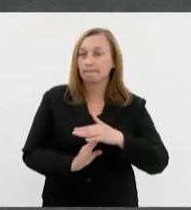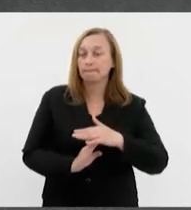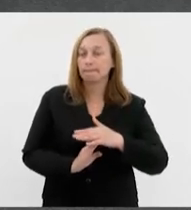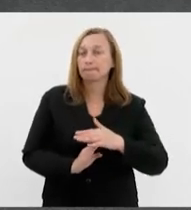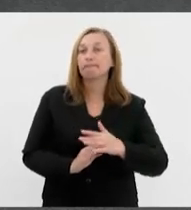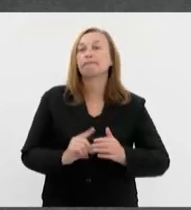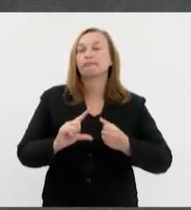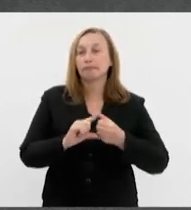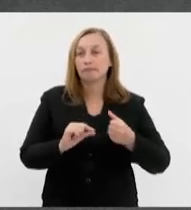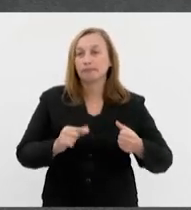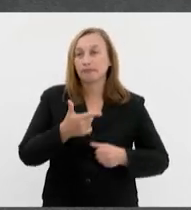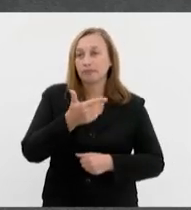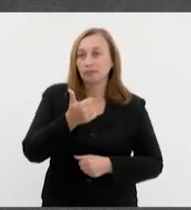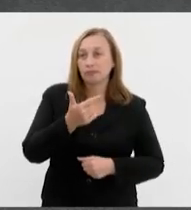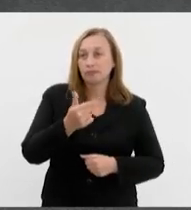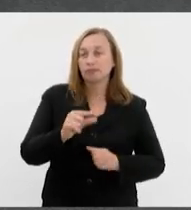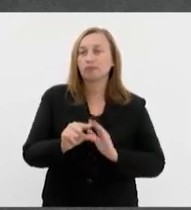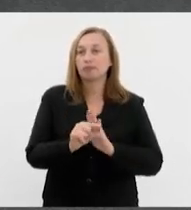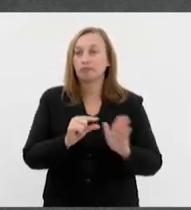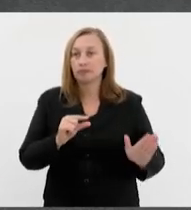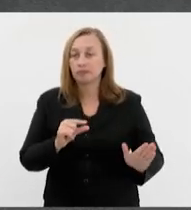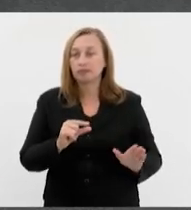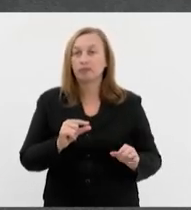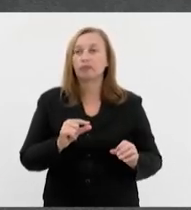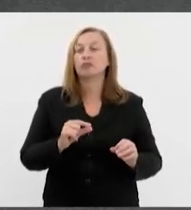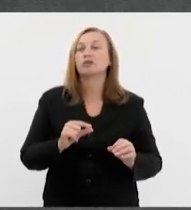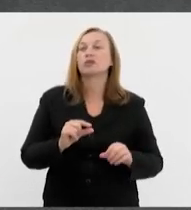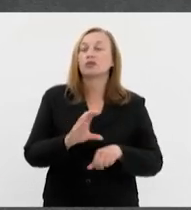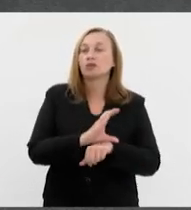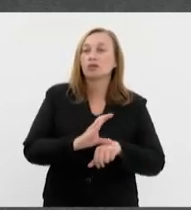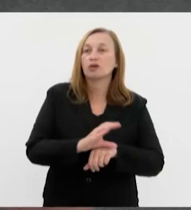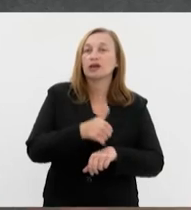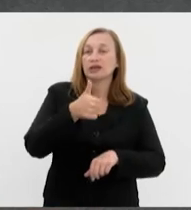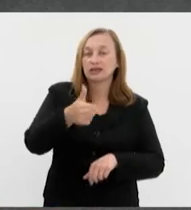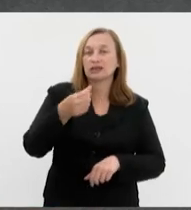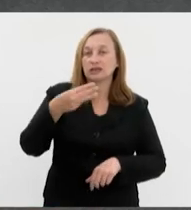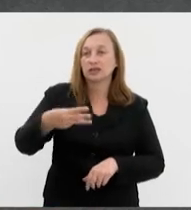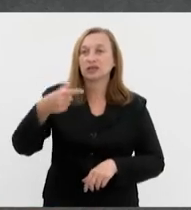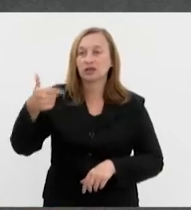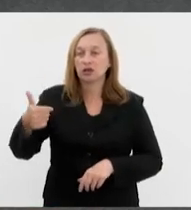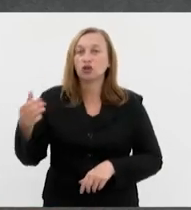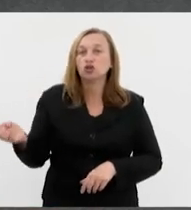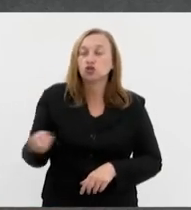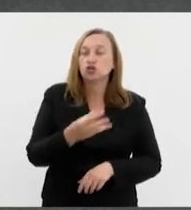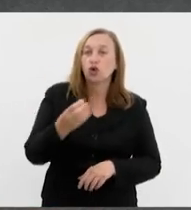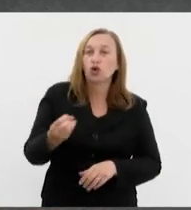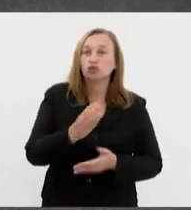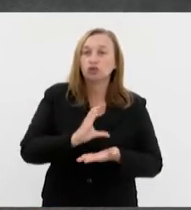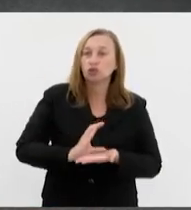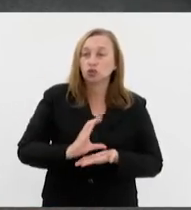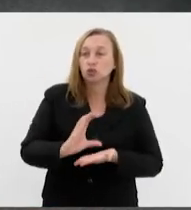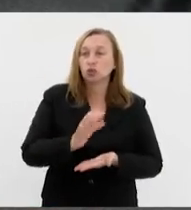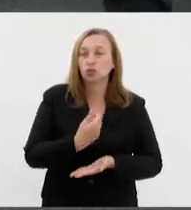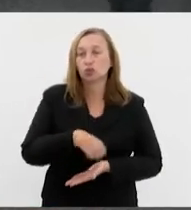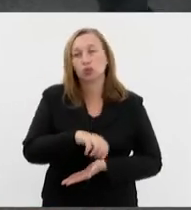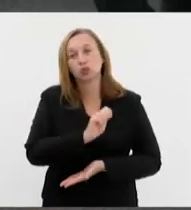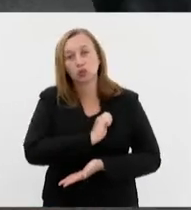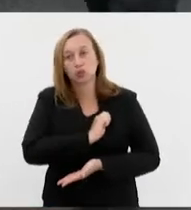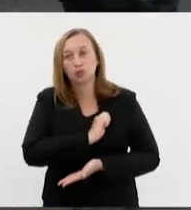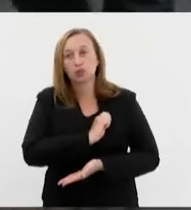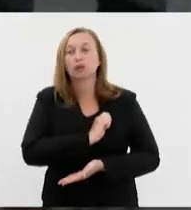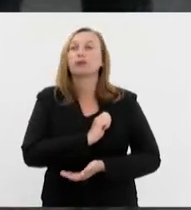12 da Emenda Constitucional 132, que permite que novos benefícios fiscais